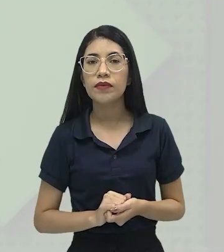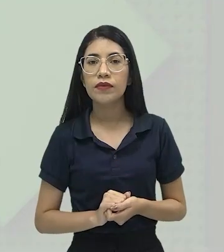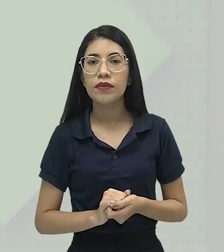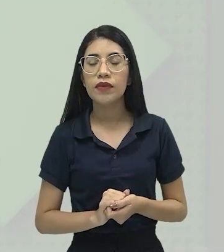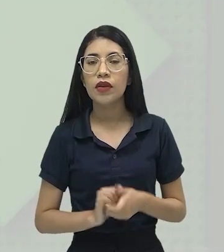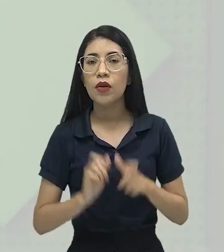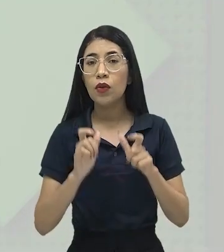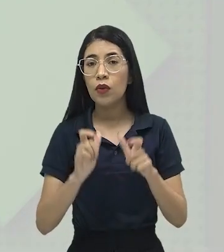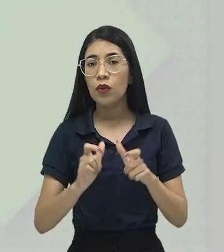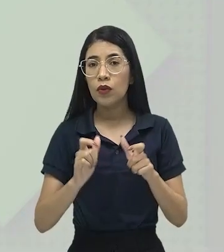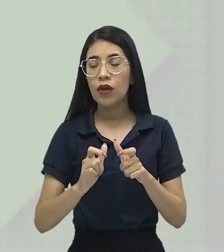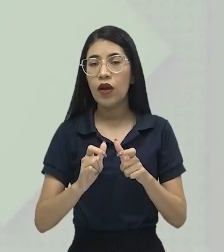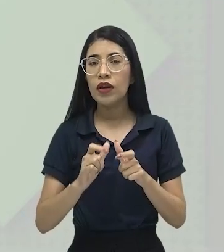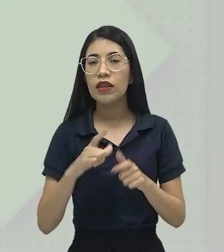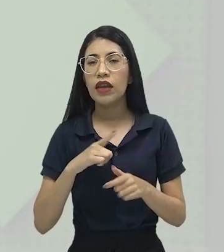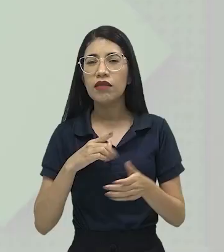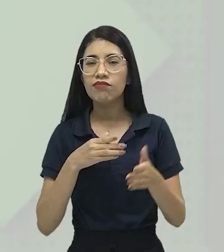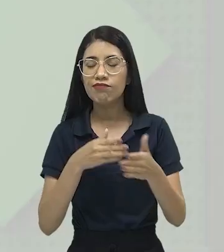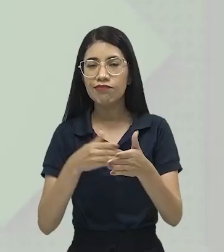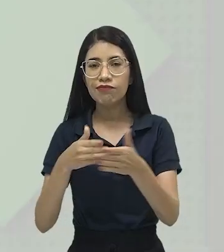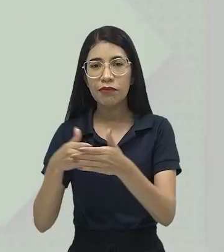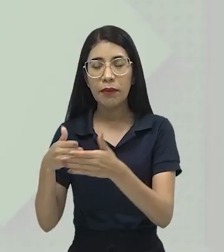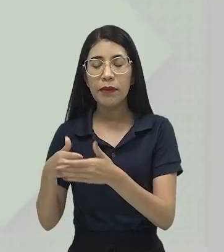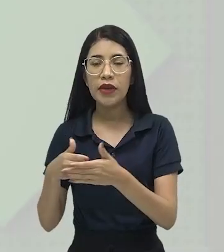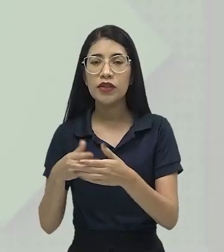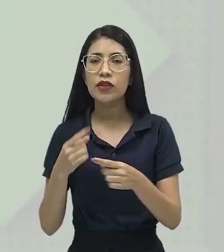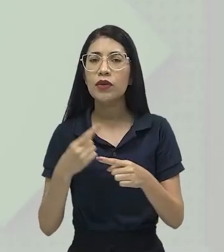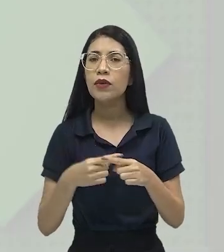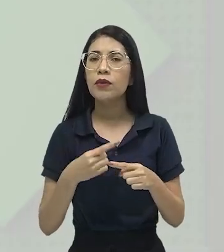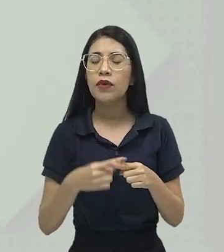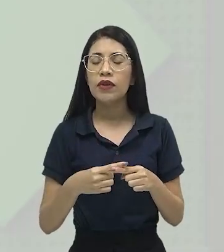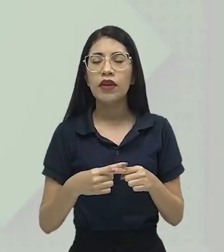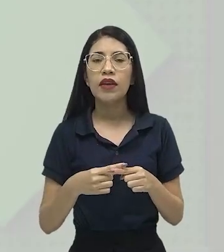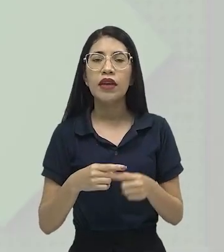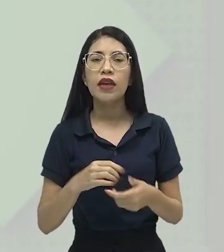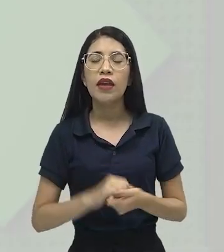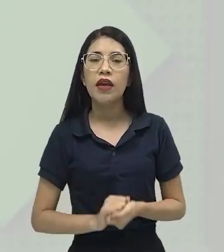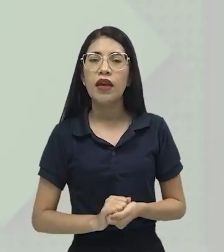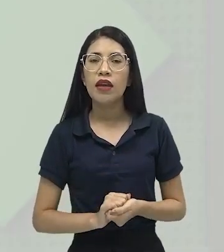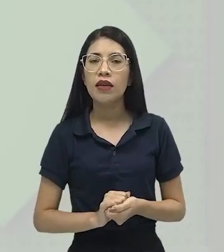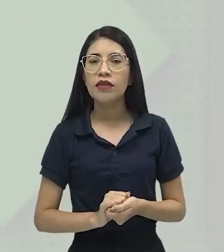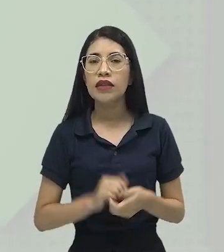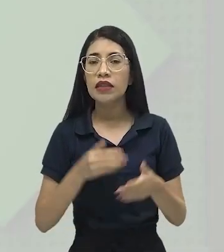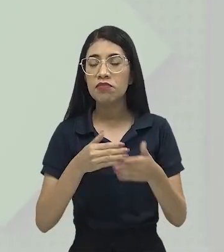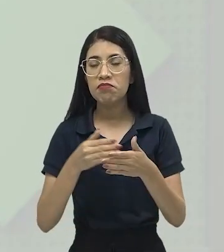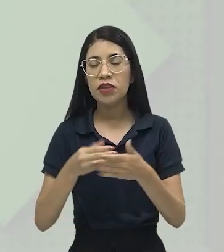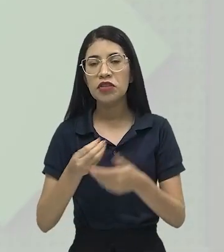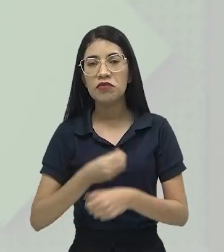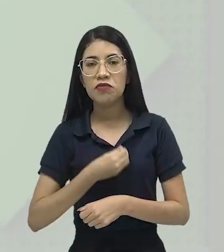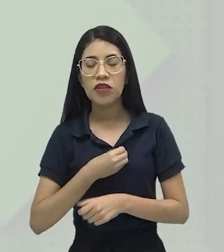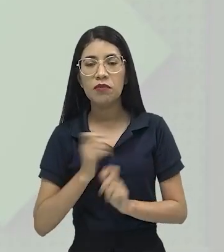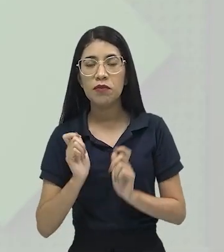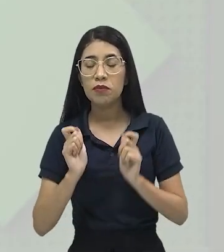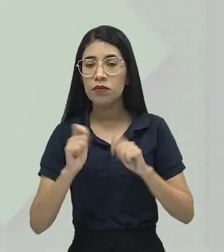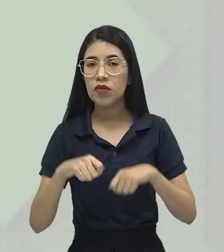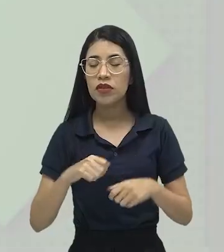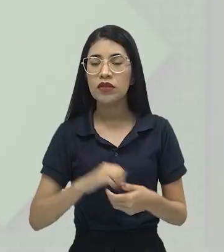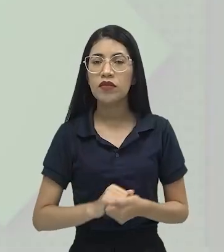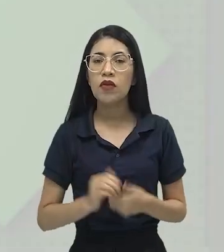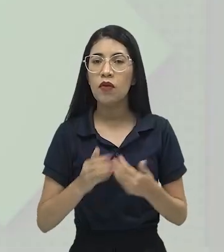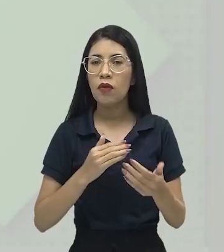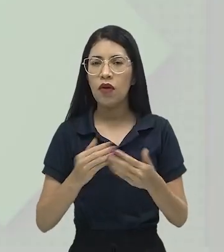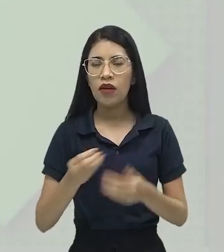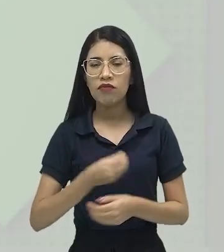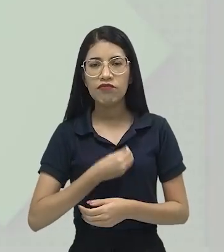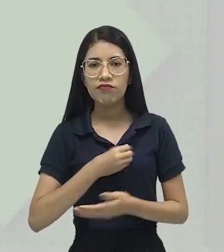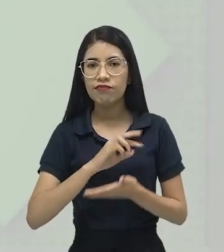chama de locais limitantes, né? Limitantes à sobrevivência de qualquer ser vivo. não